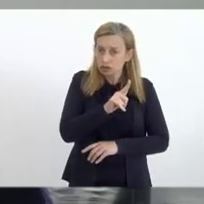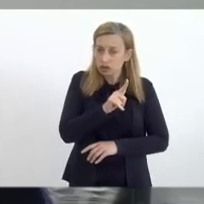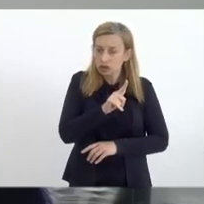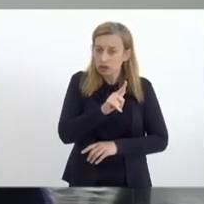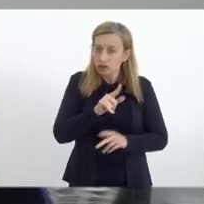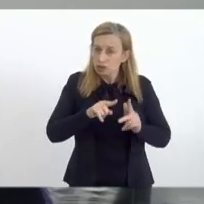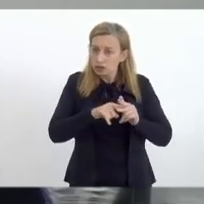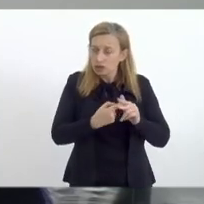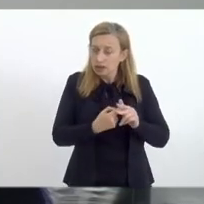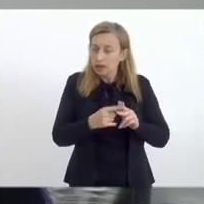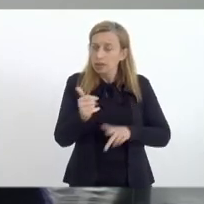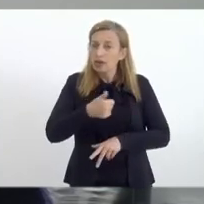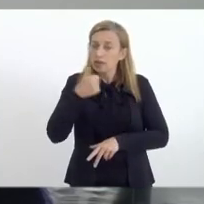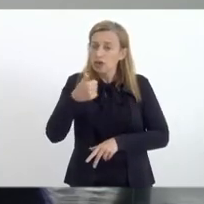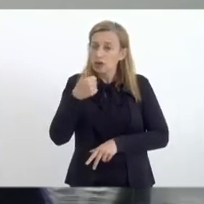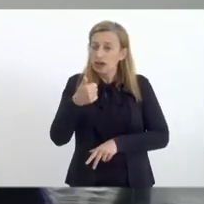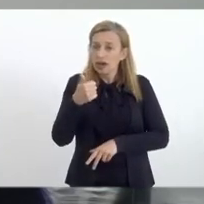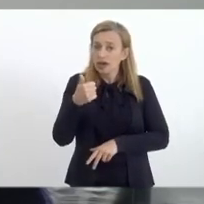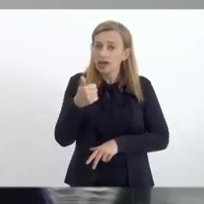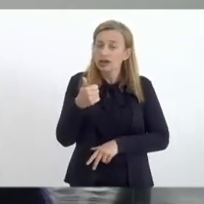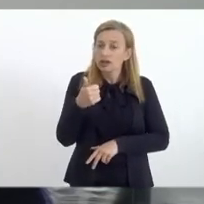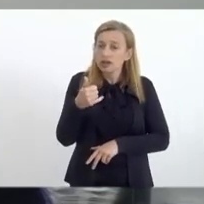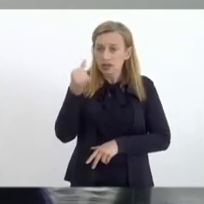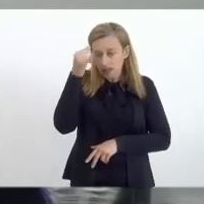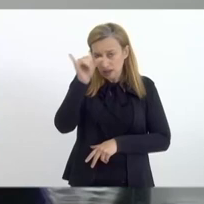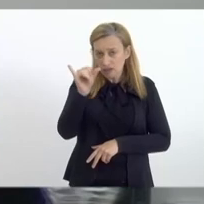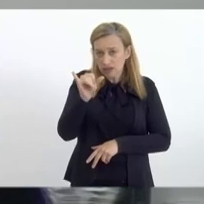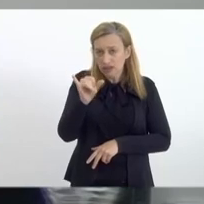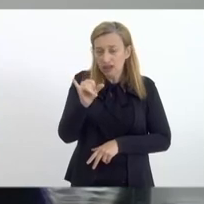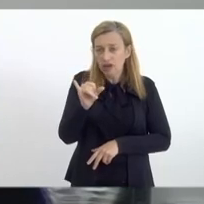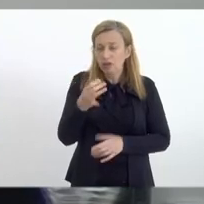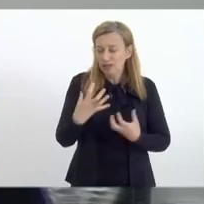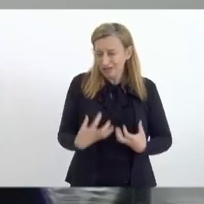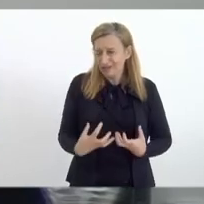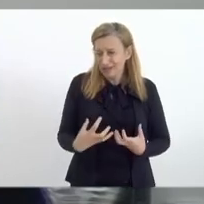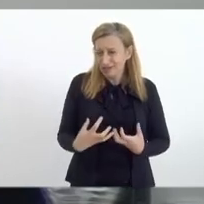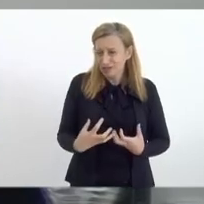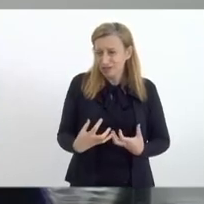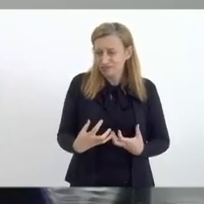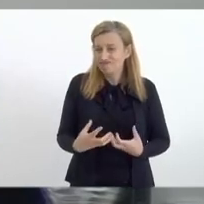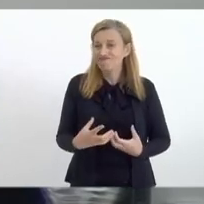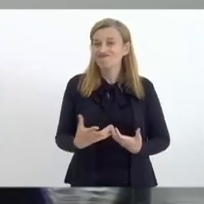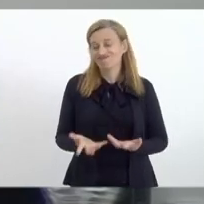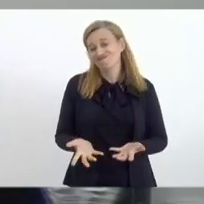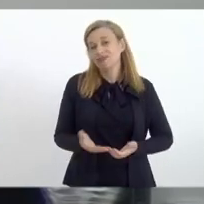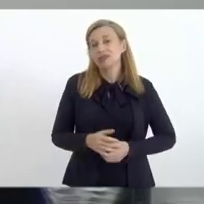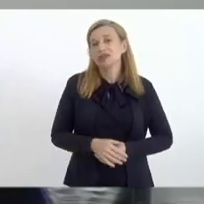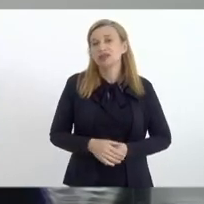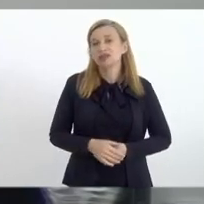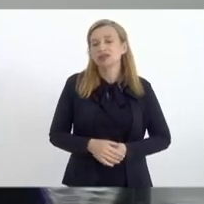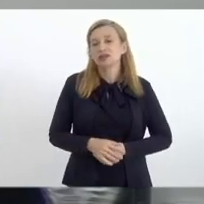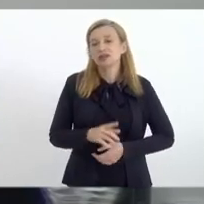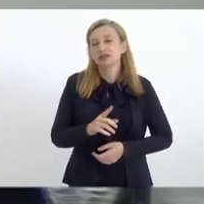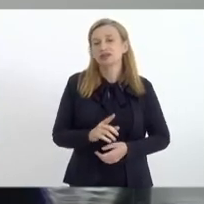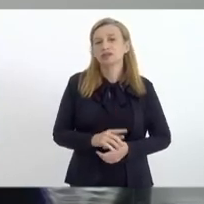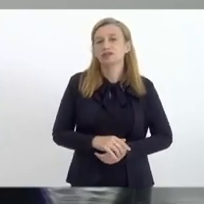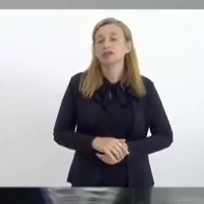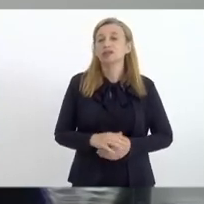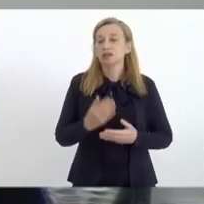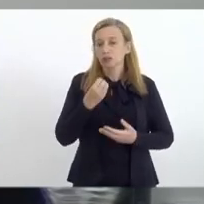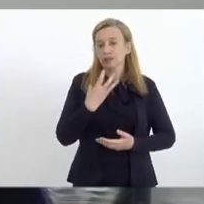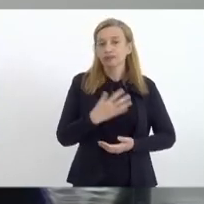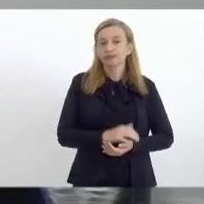bons termos, até para que evite um desgaste que não seja prudente. Tá